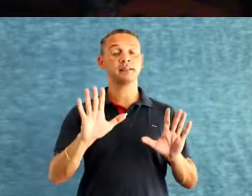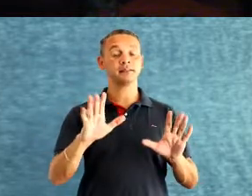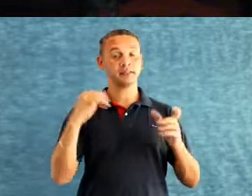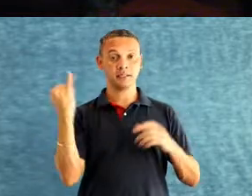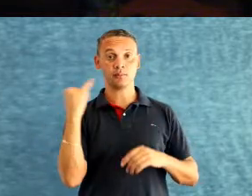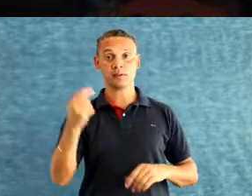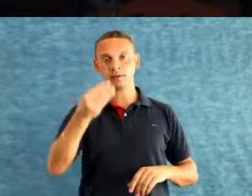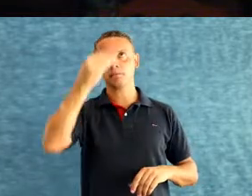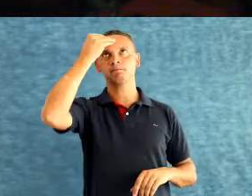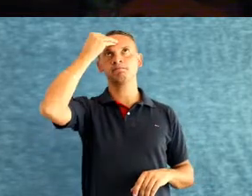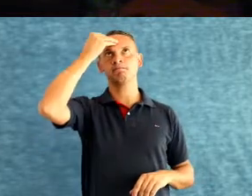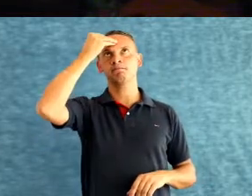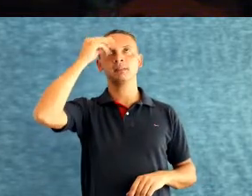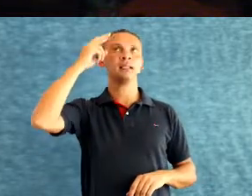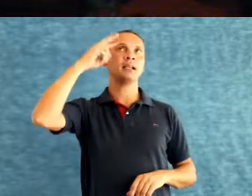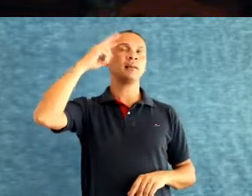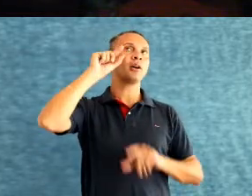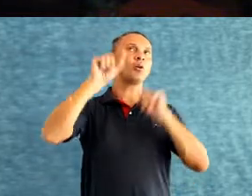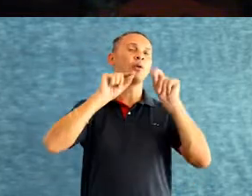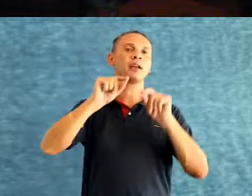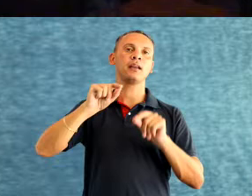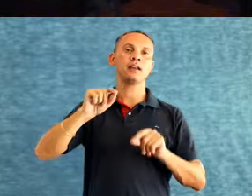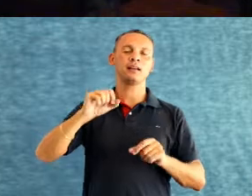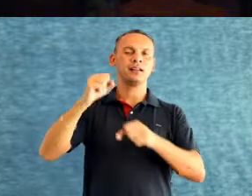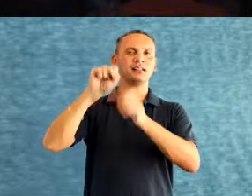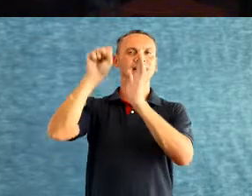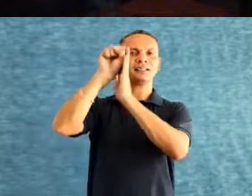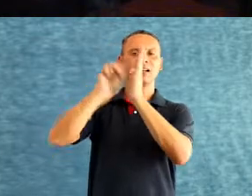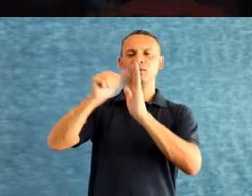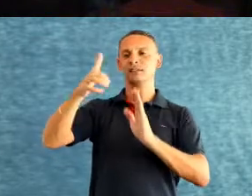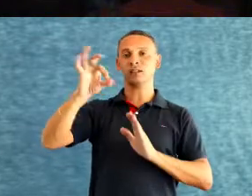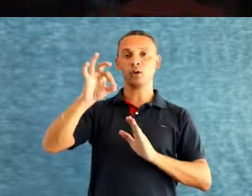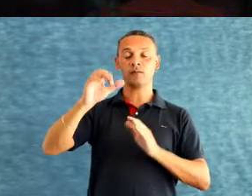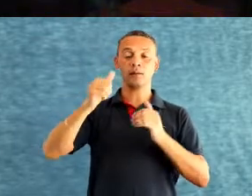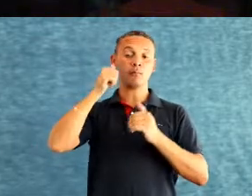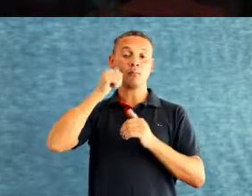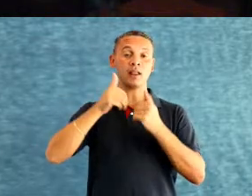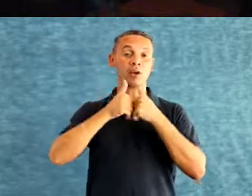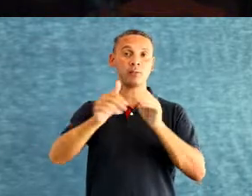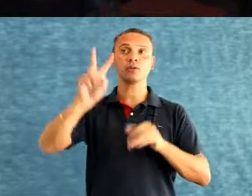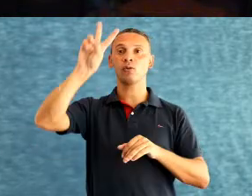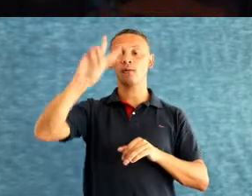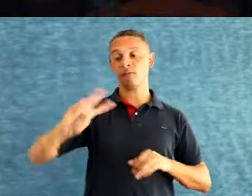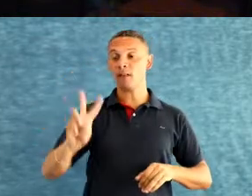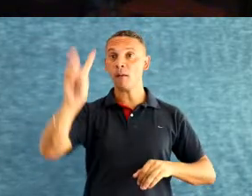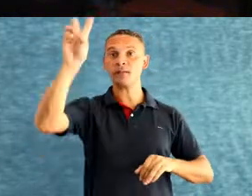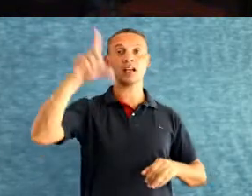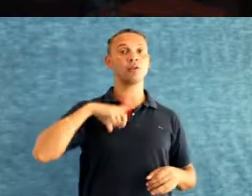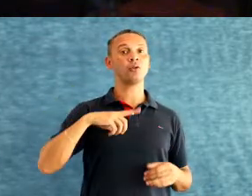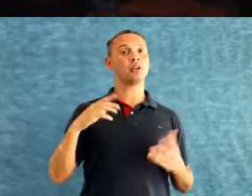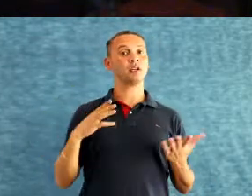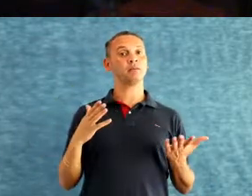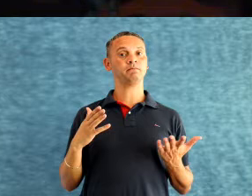a valorização da mulher que ocorreu em meados do século XIX, quando a maternidade foi